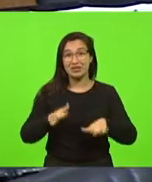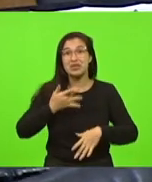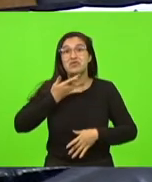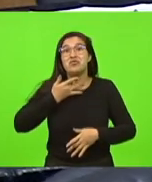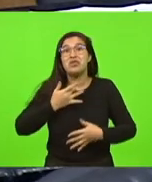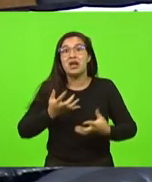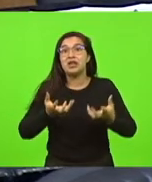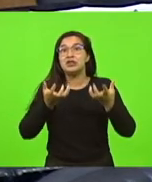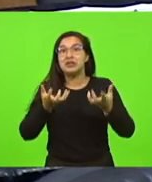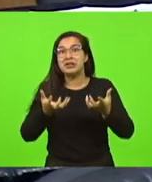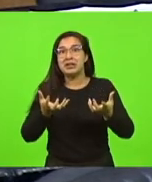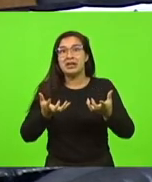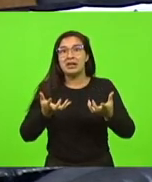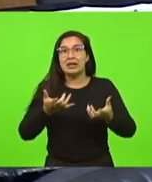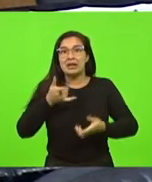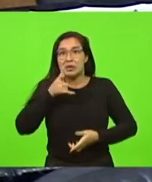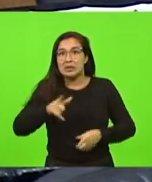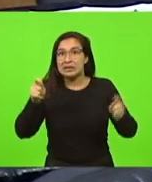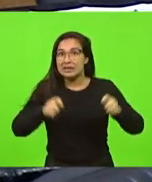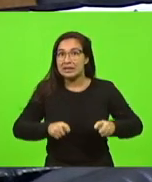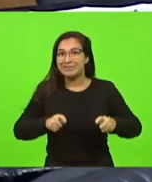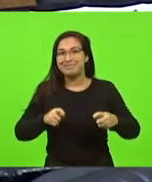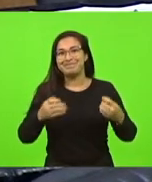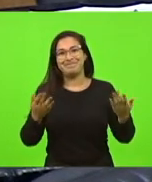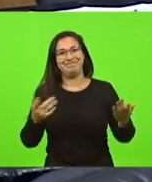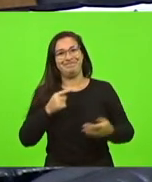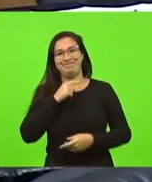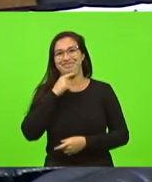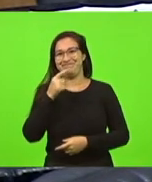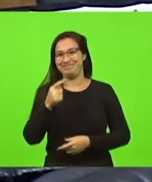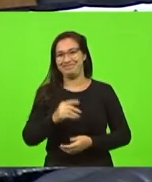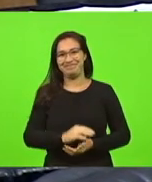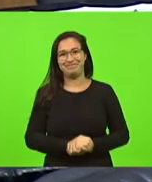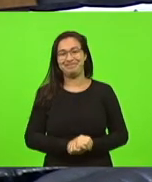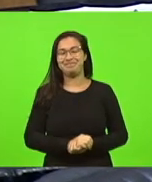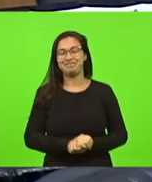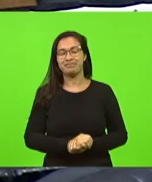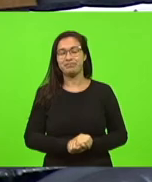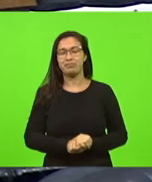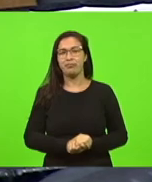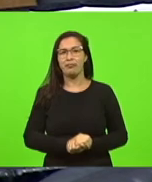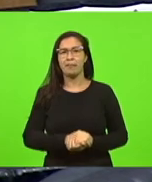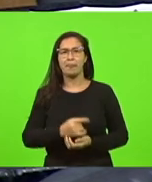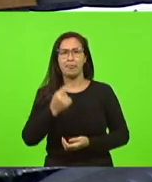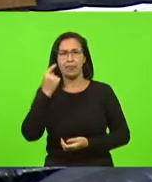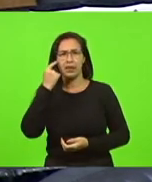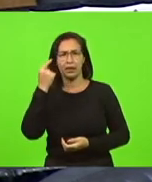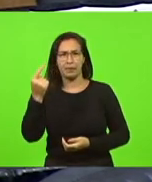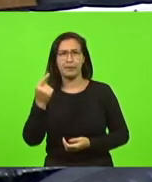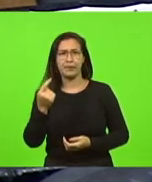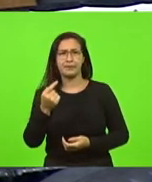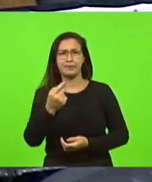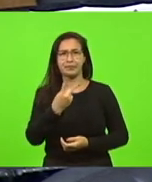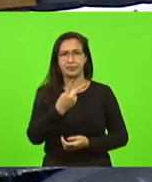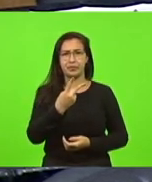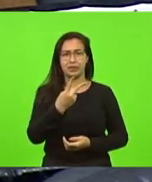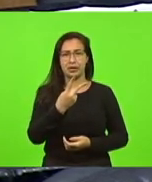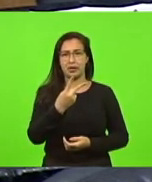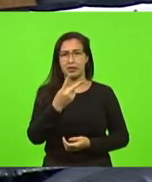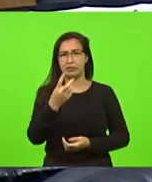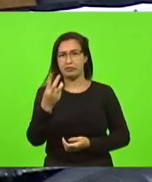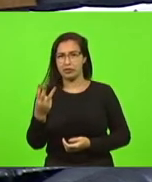vezes, se consegue ou se pode conceder. E aí eu venho na linha de que, quando veio 10% a 23%, nós